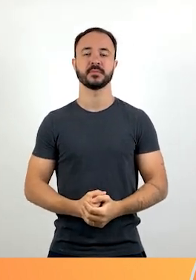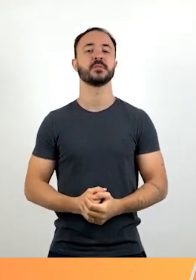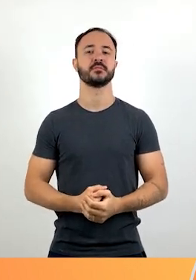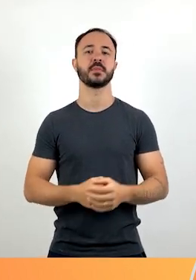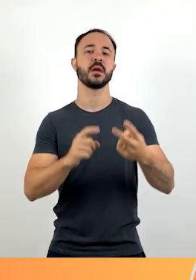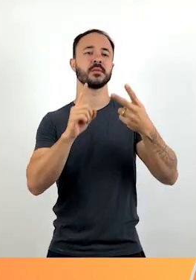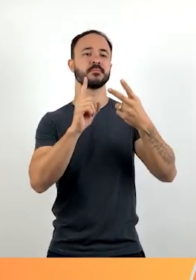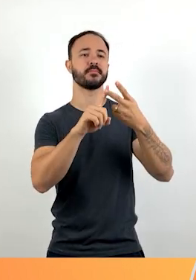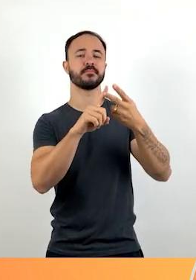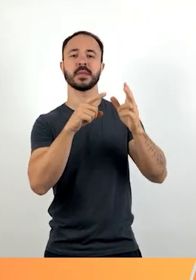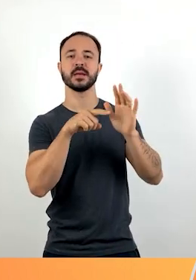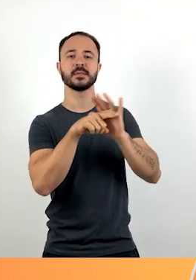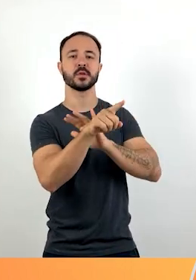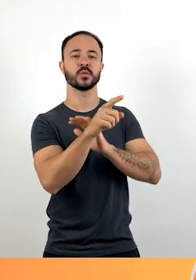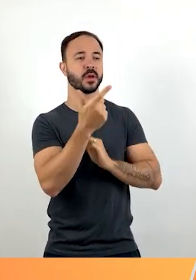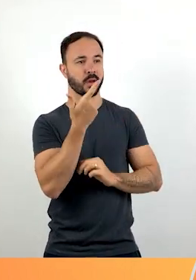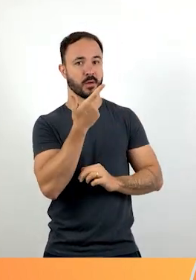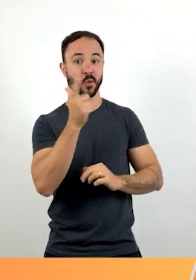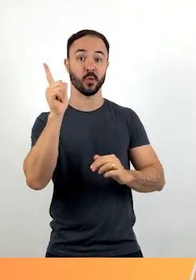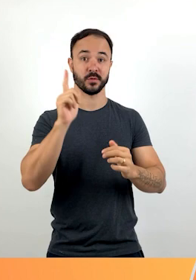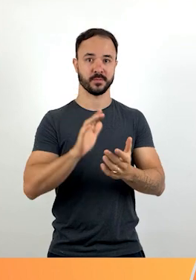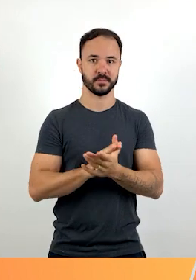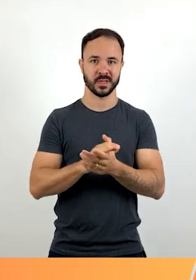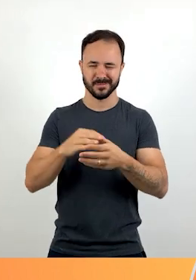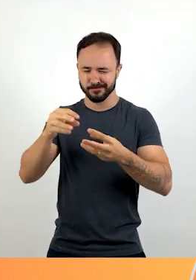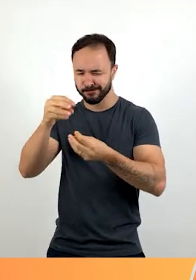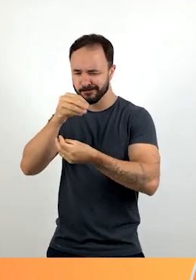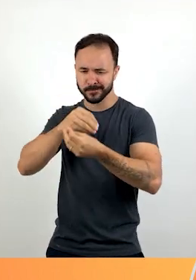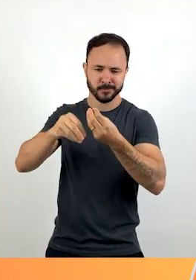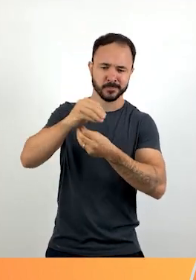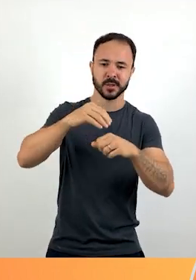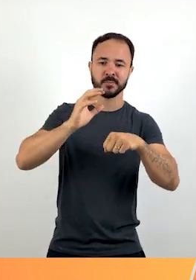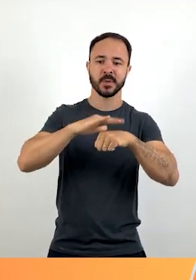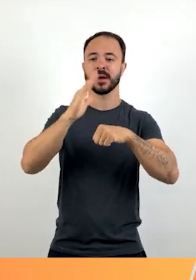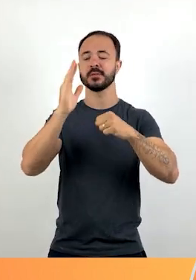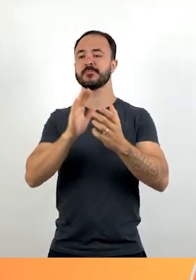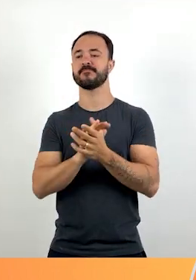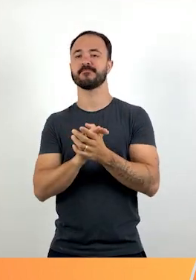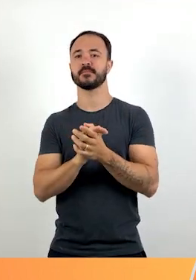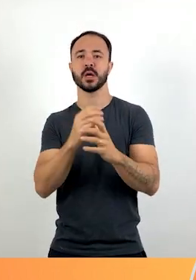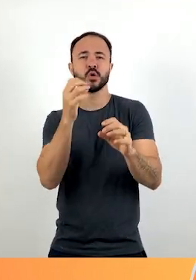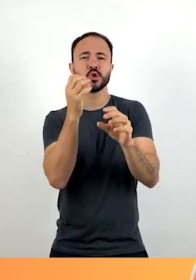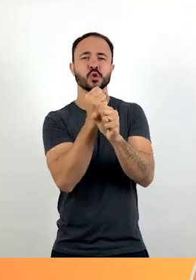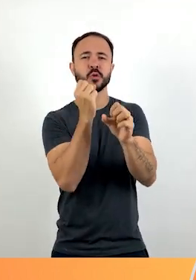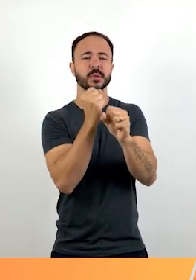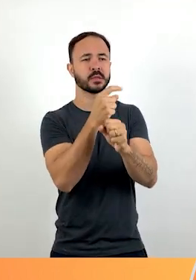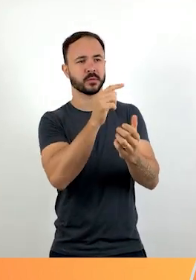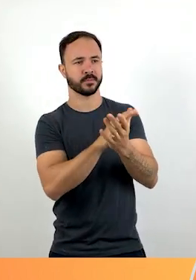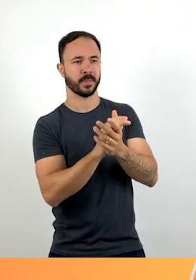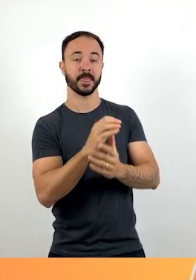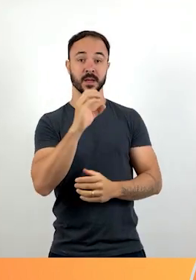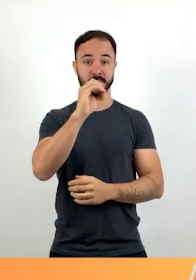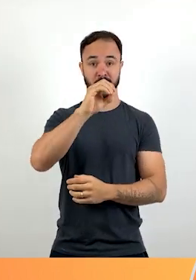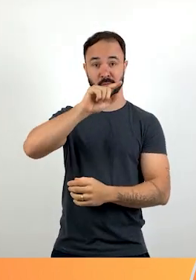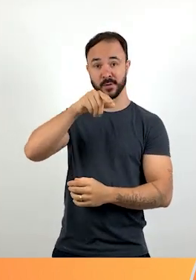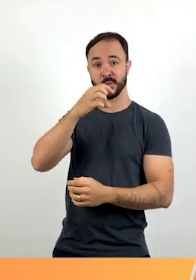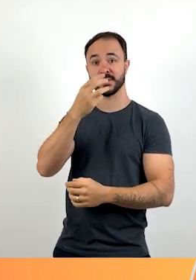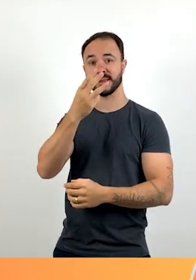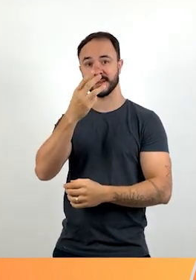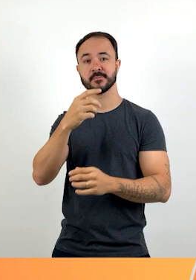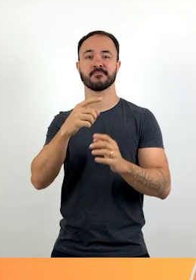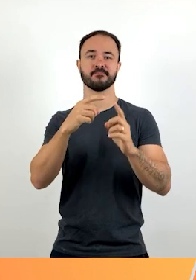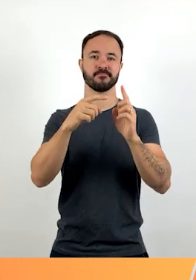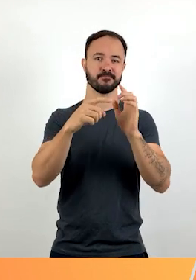próximo exemplo, a gente tem aqui bem mais misturado, calcule o valor da expressão. 0,3 menos 4